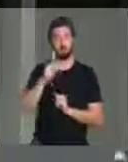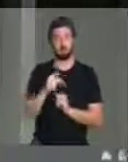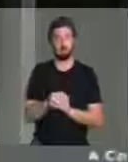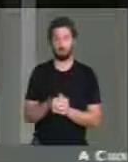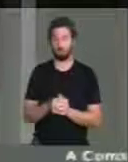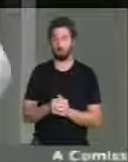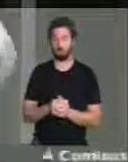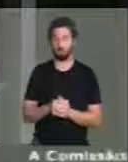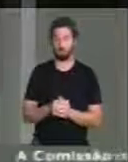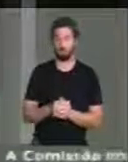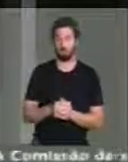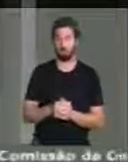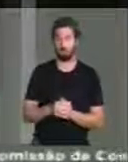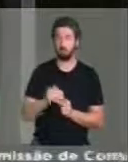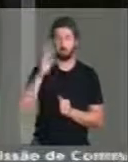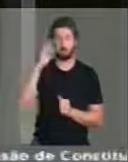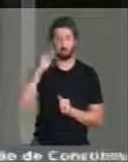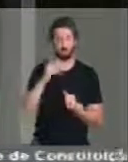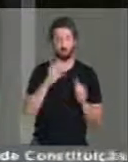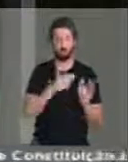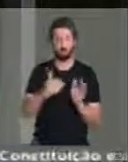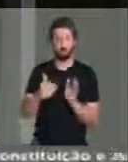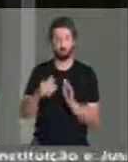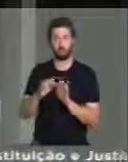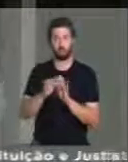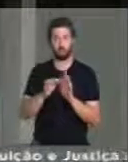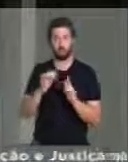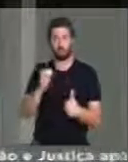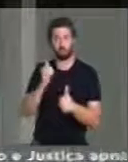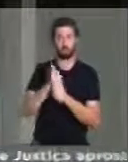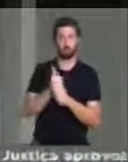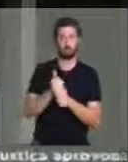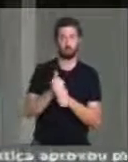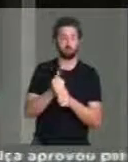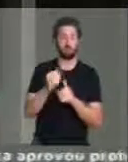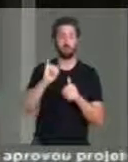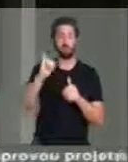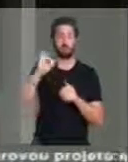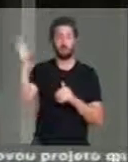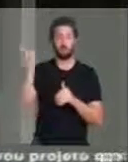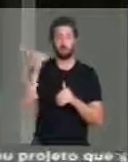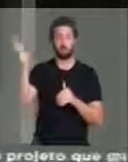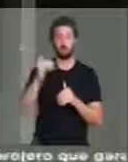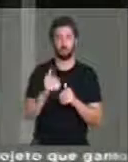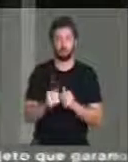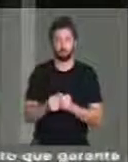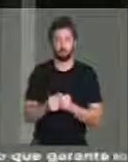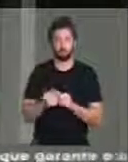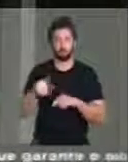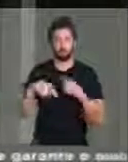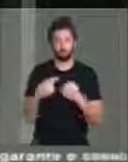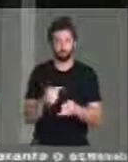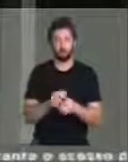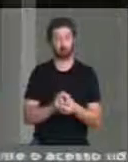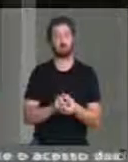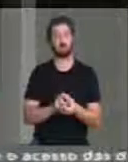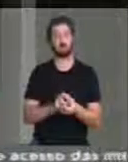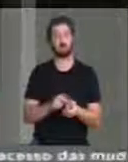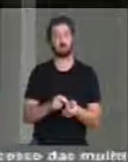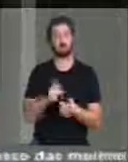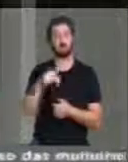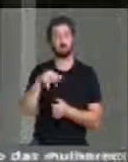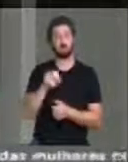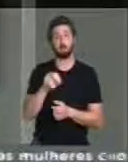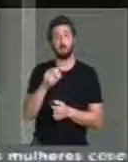na perspectiva de completar o processo substitutivo de importações. Depois nós temos o